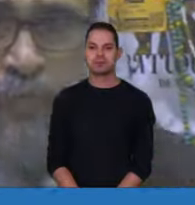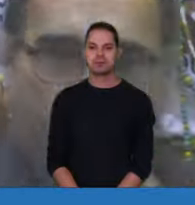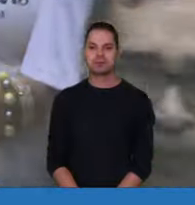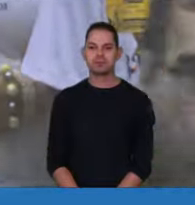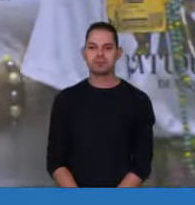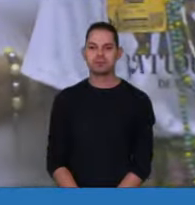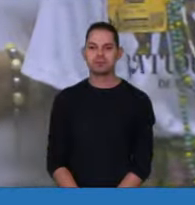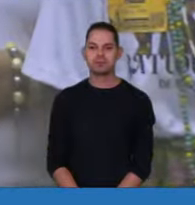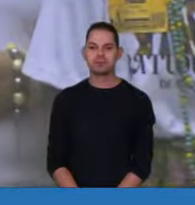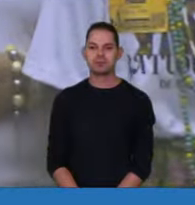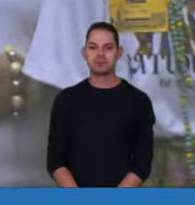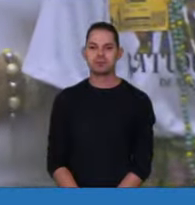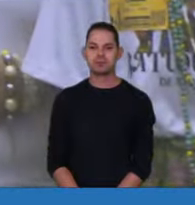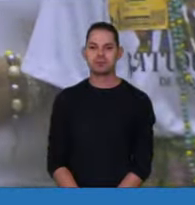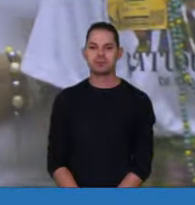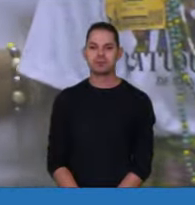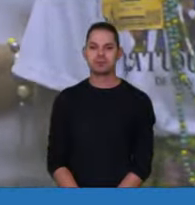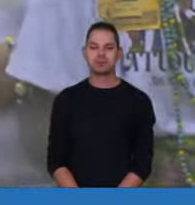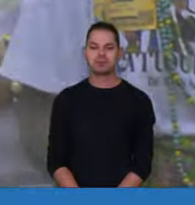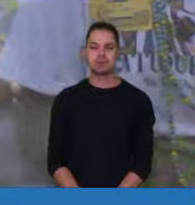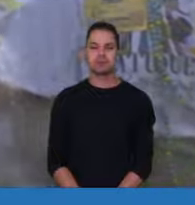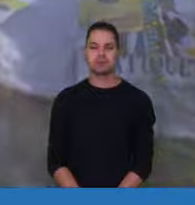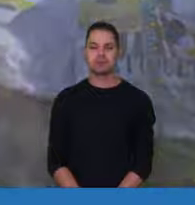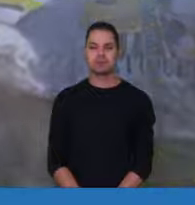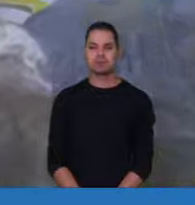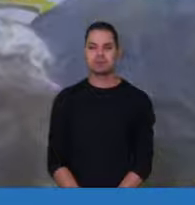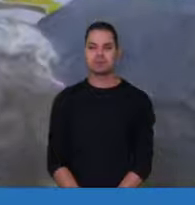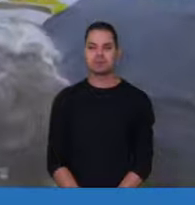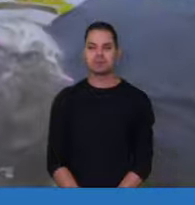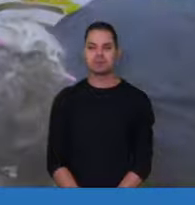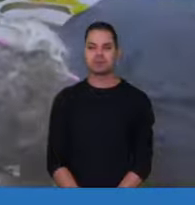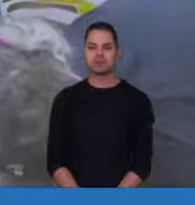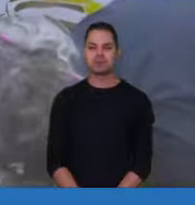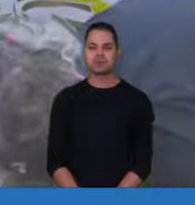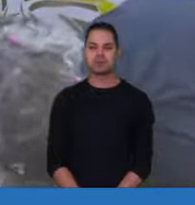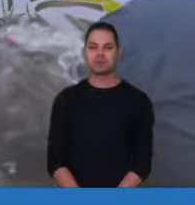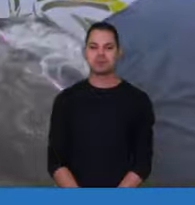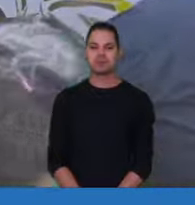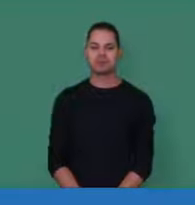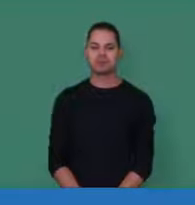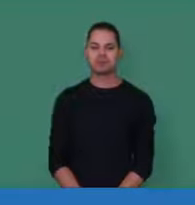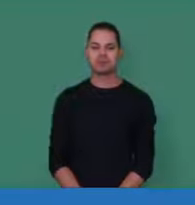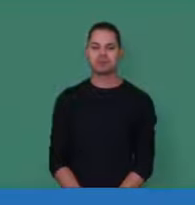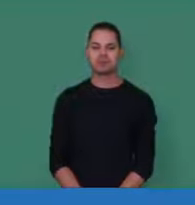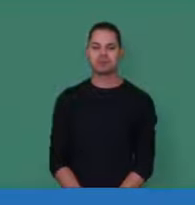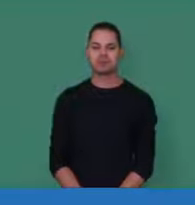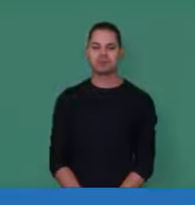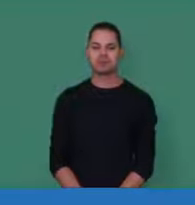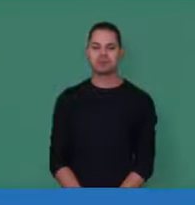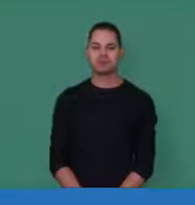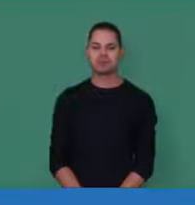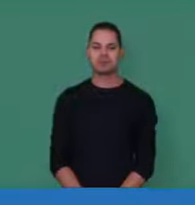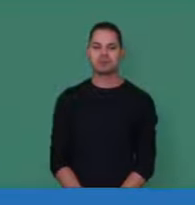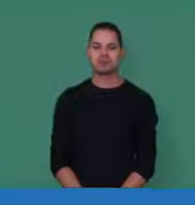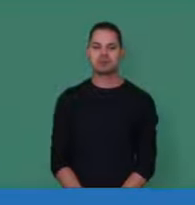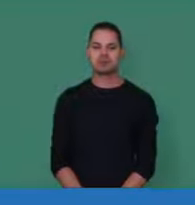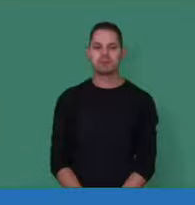mãe tintureira, com a licença da mamãe tintureira, a batuqueira